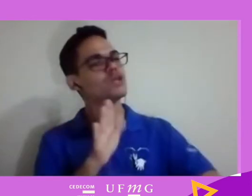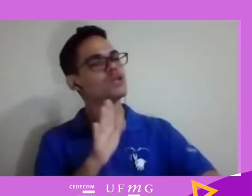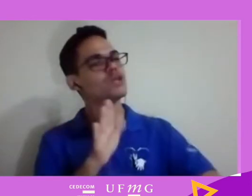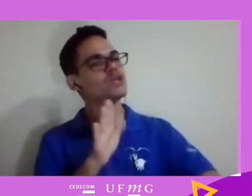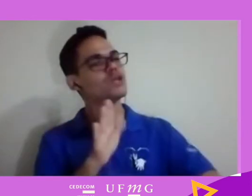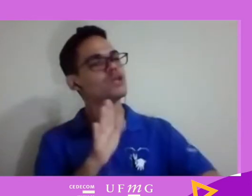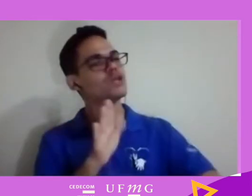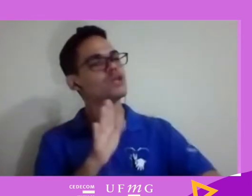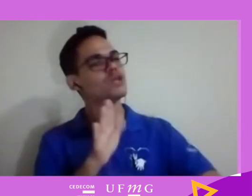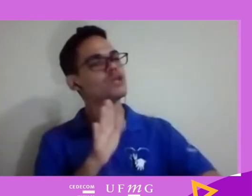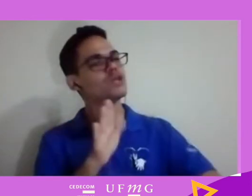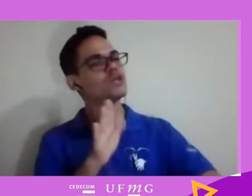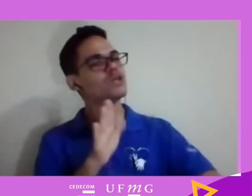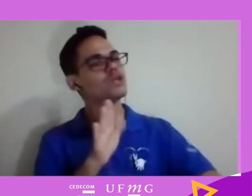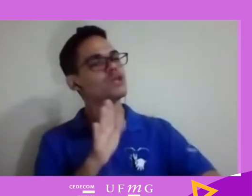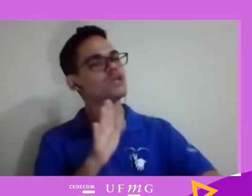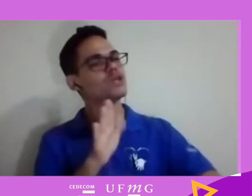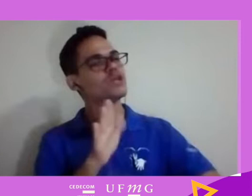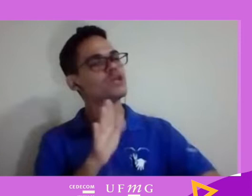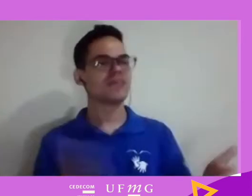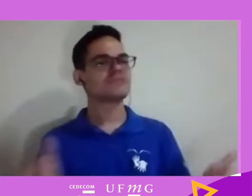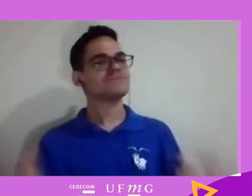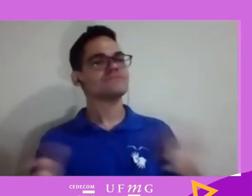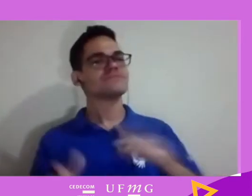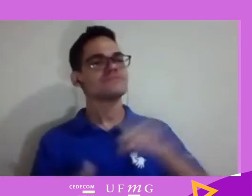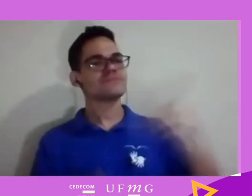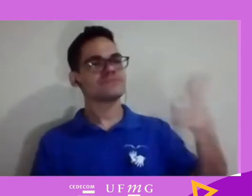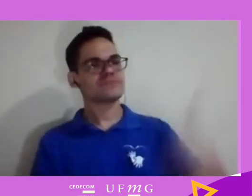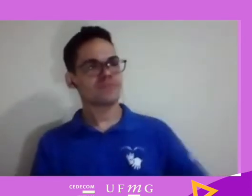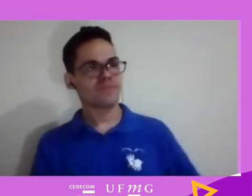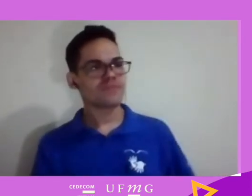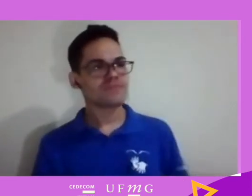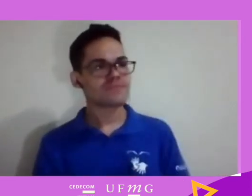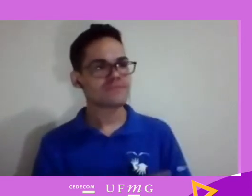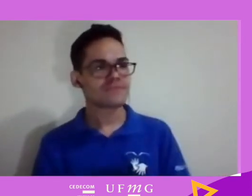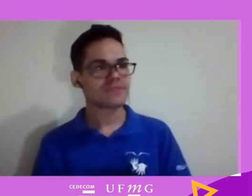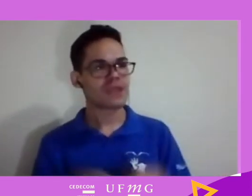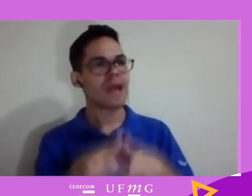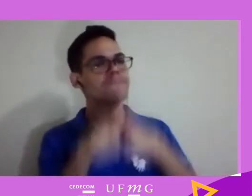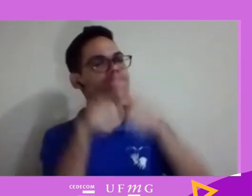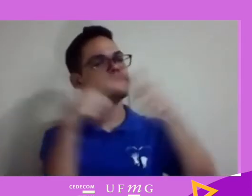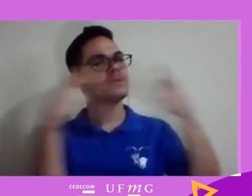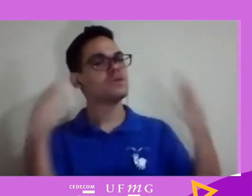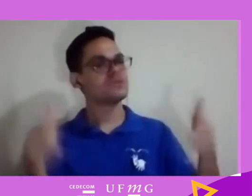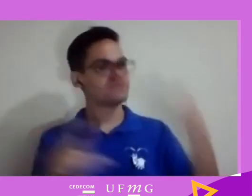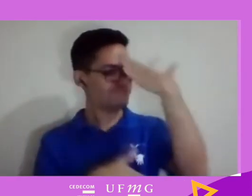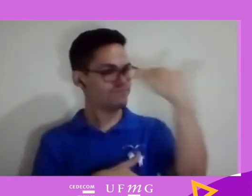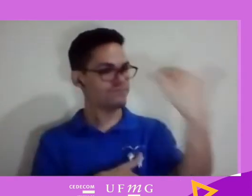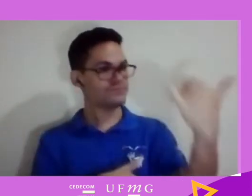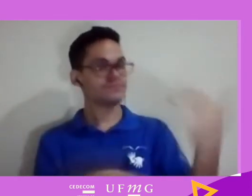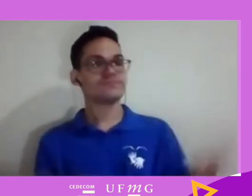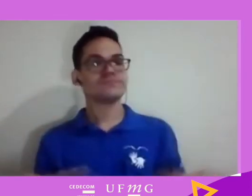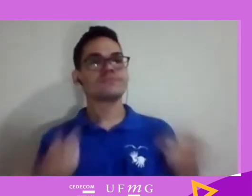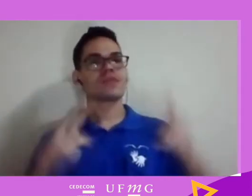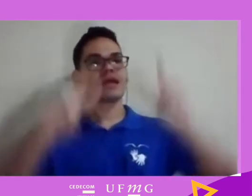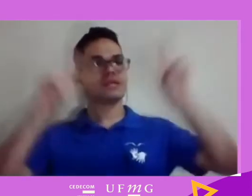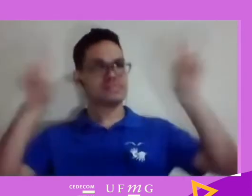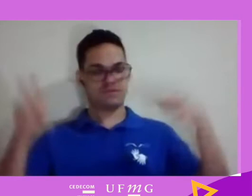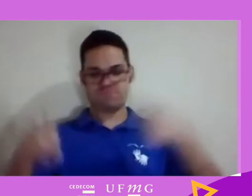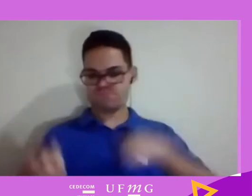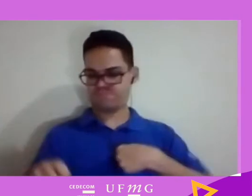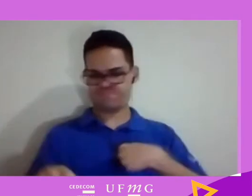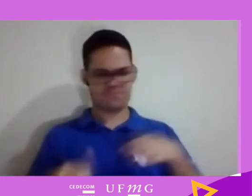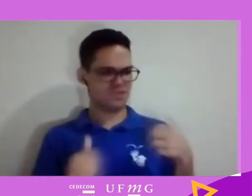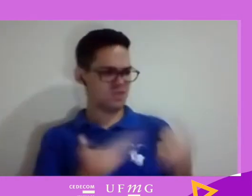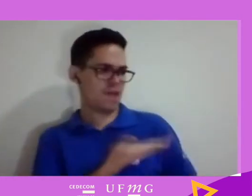agora em julho. Mas fora disso, tem um grande especialista nesse assunto, não sou nem eu, nem a Renira,